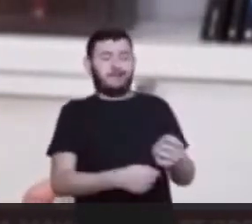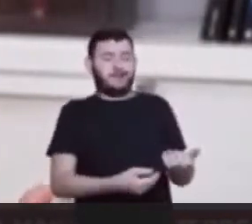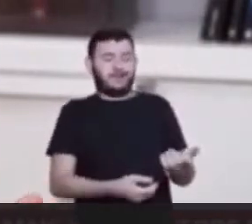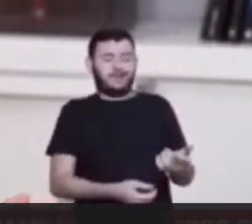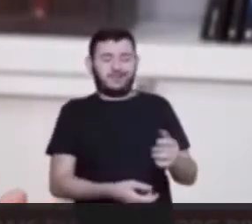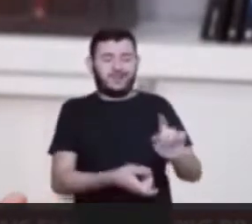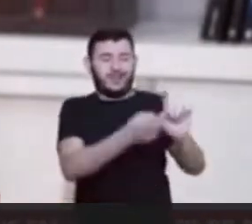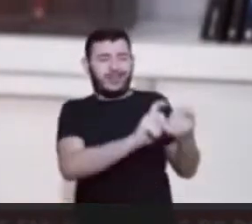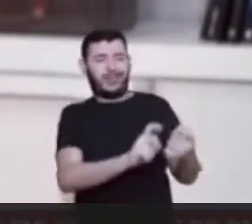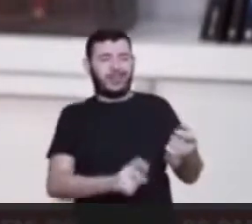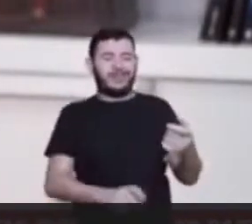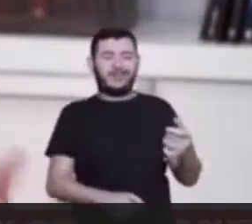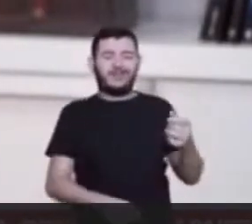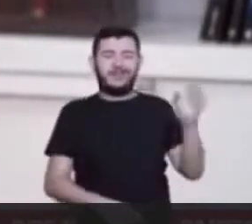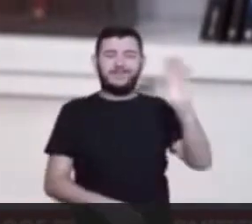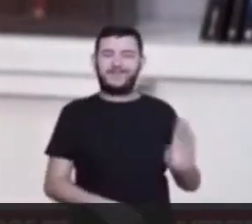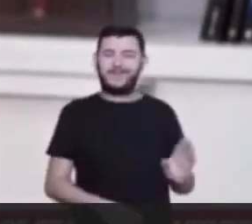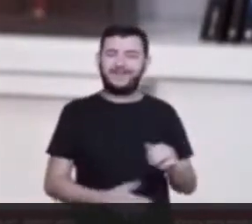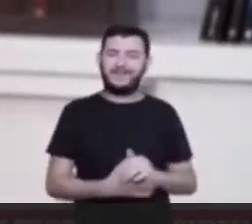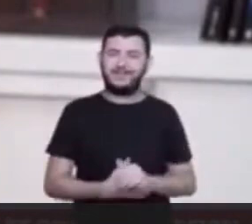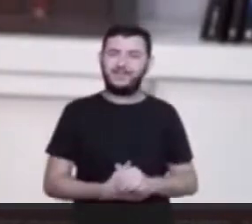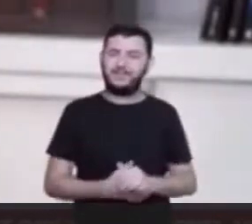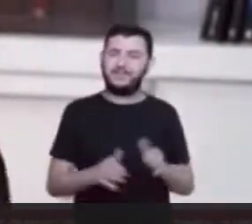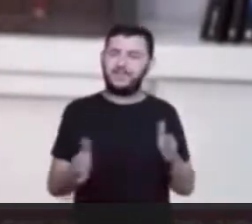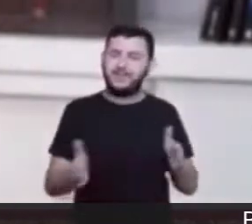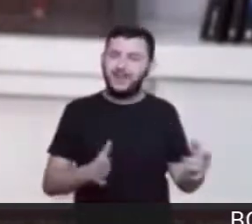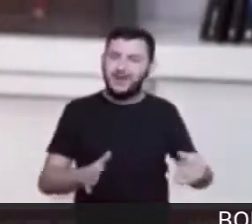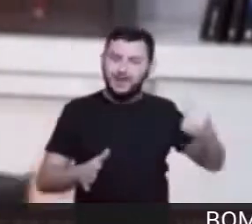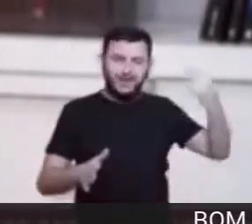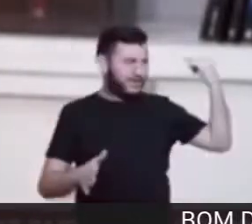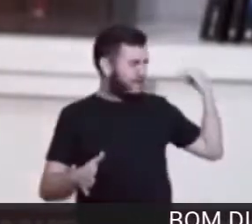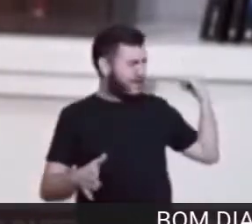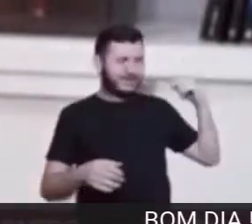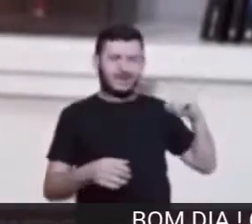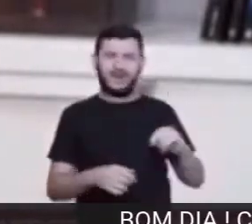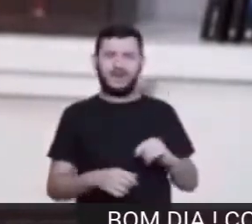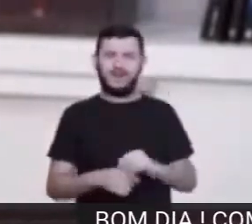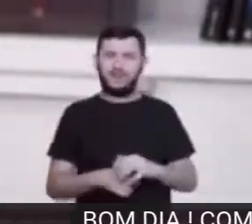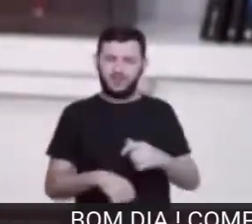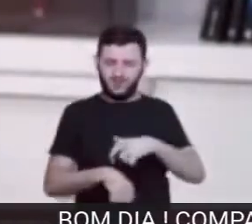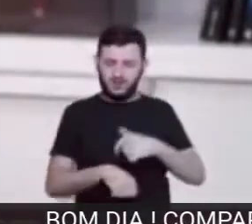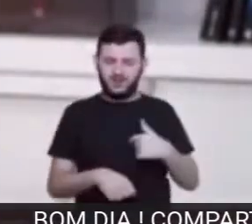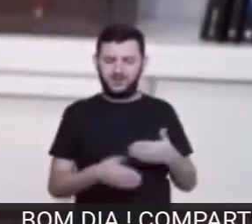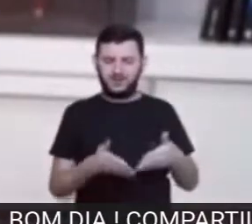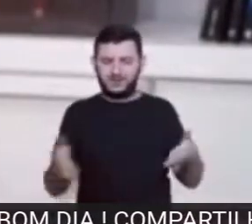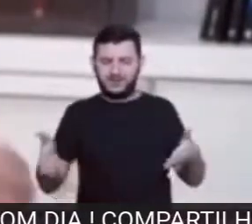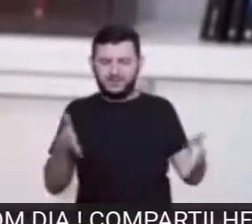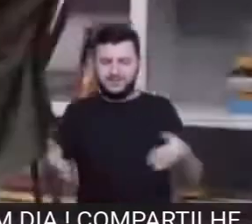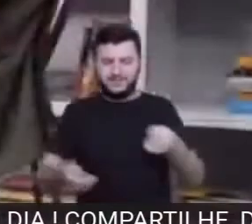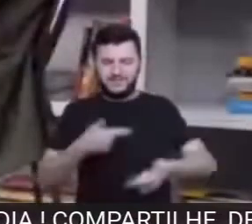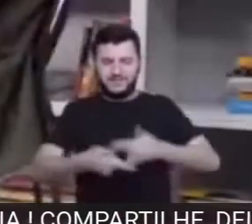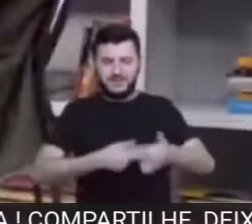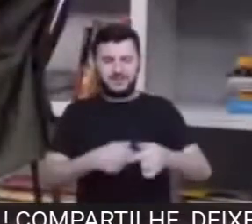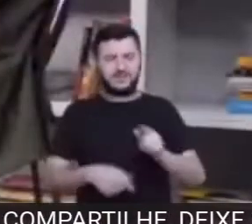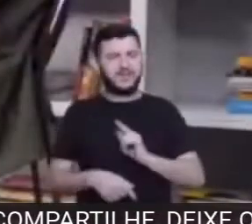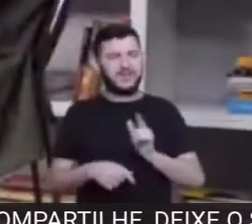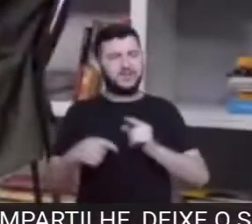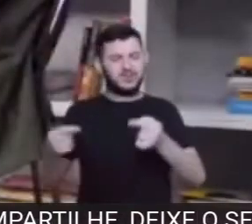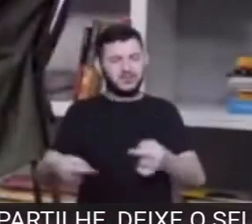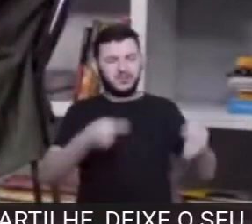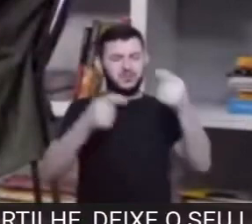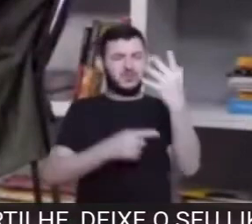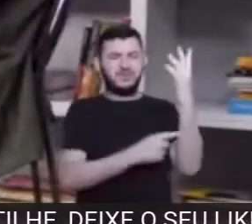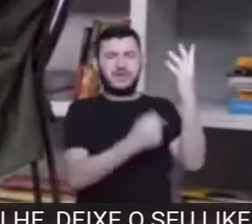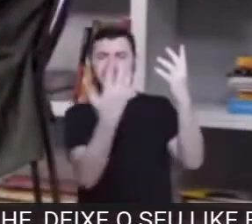nosso tempo um país respeitado, um país que discutia a questão ambiental, um país que discutia a questão econômica,